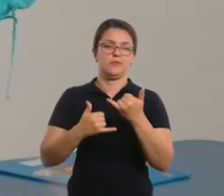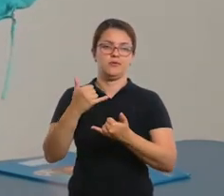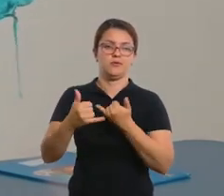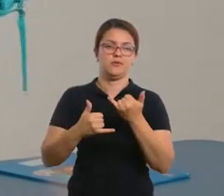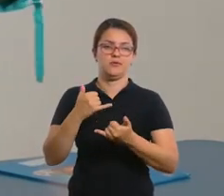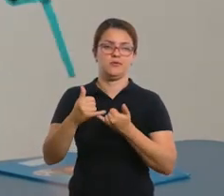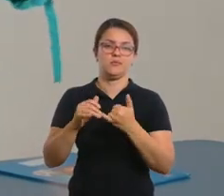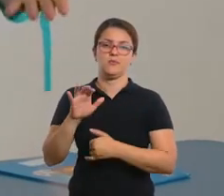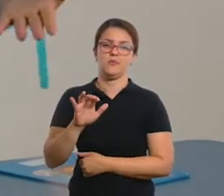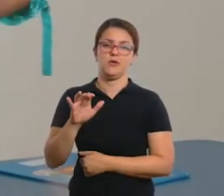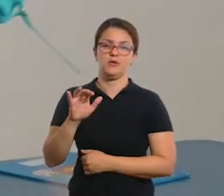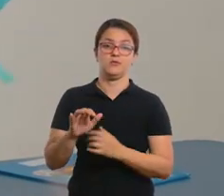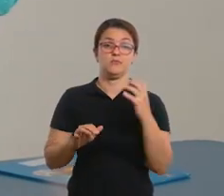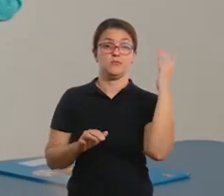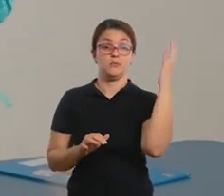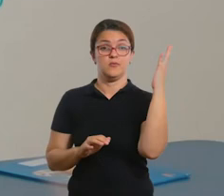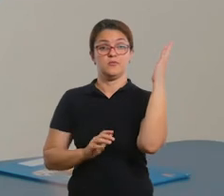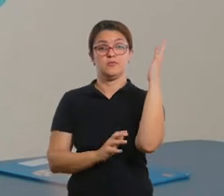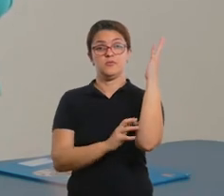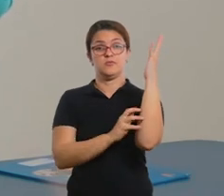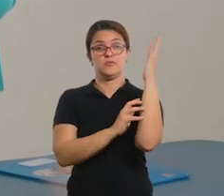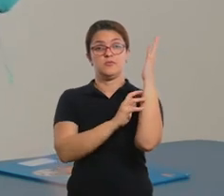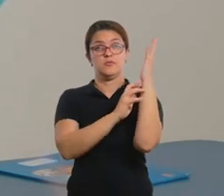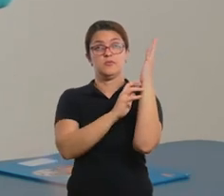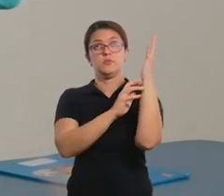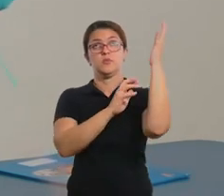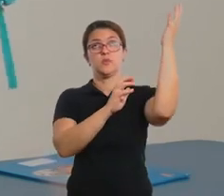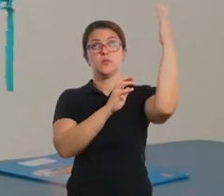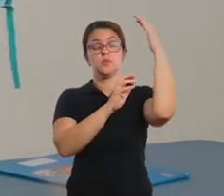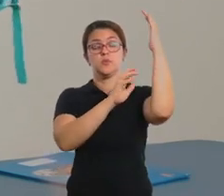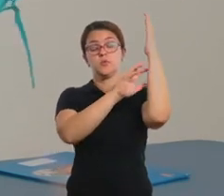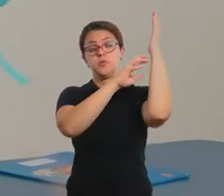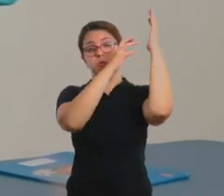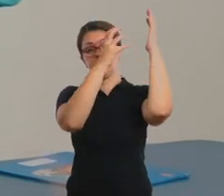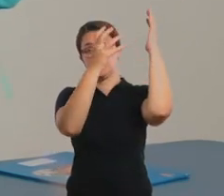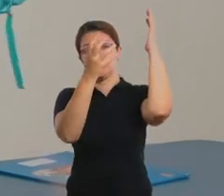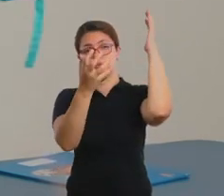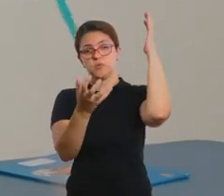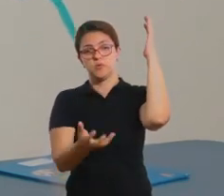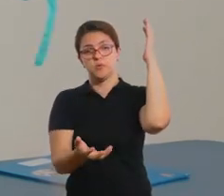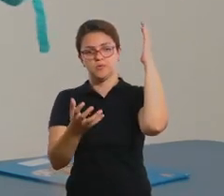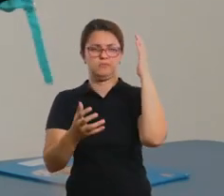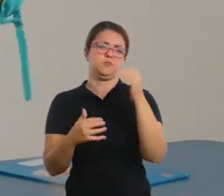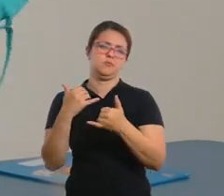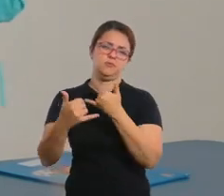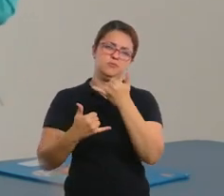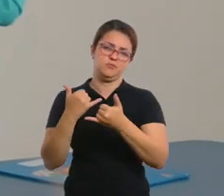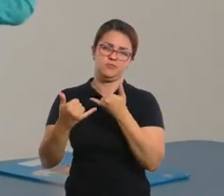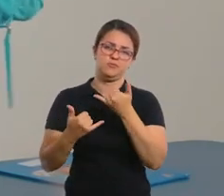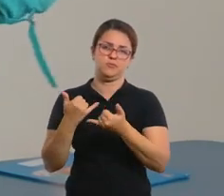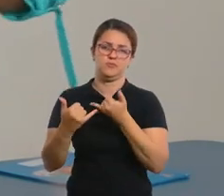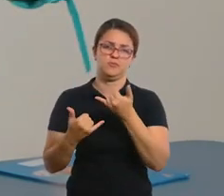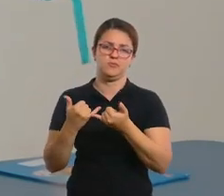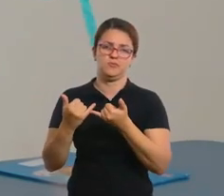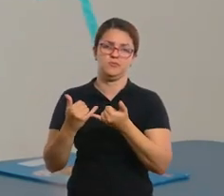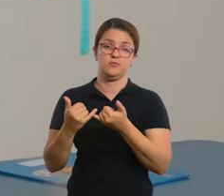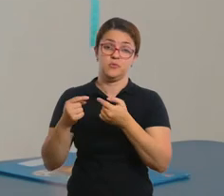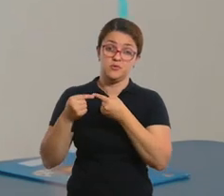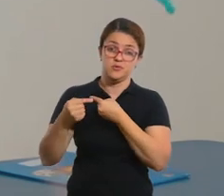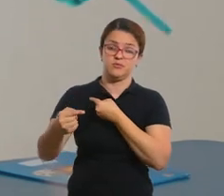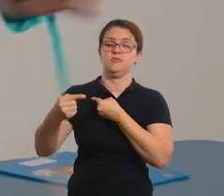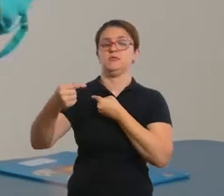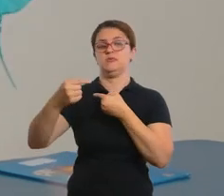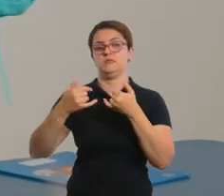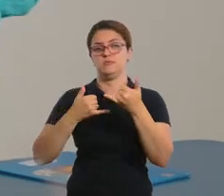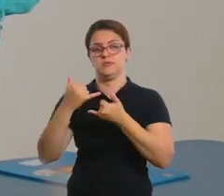essa aranha. A Dona Aranha subiu pela parede, veio a chuva forte e a derrubou. E aí você pode se divertir com essa criança também durante toda a